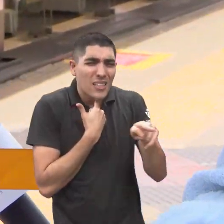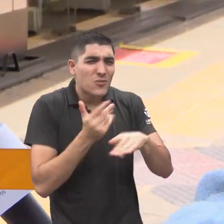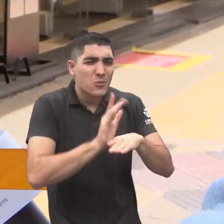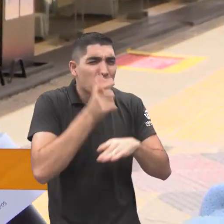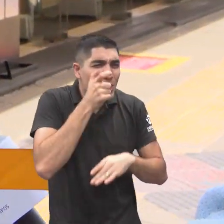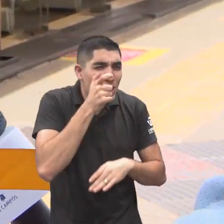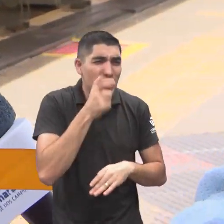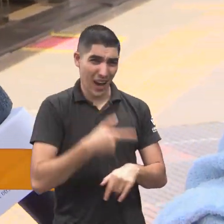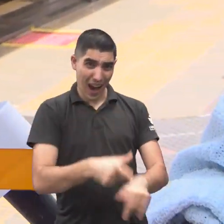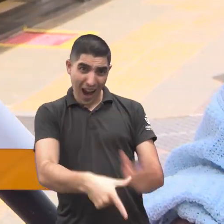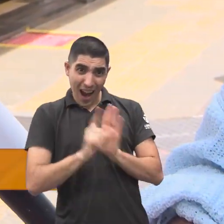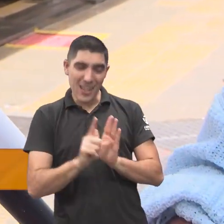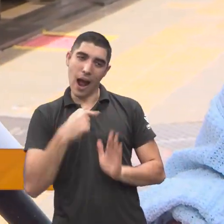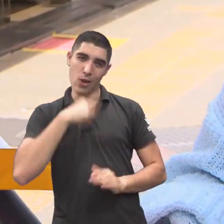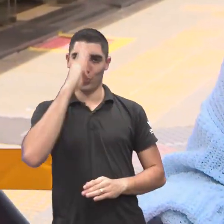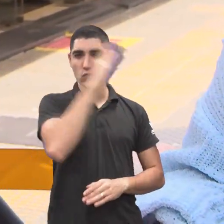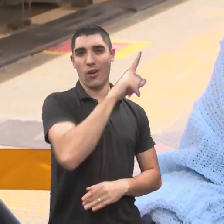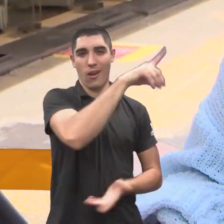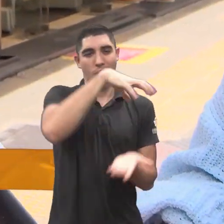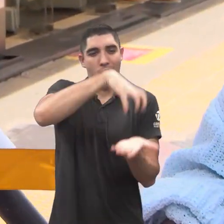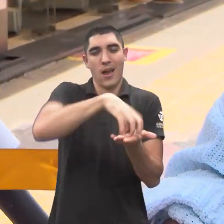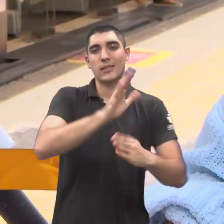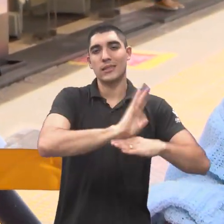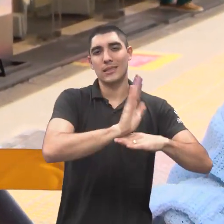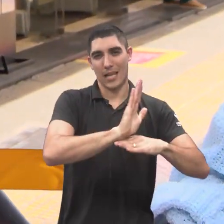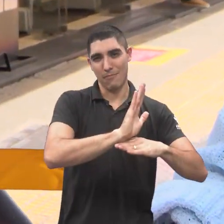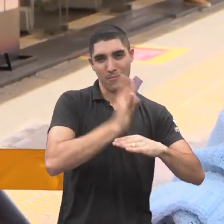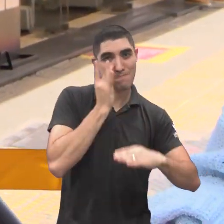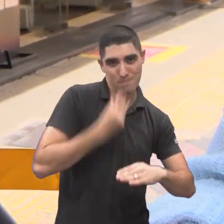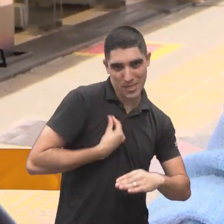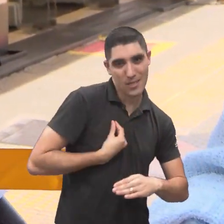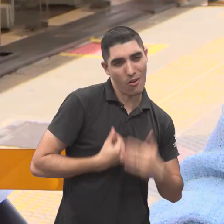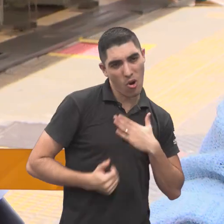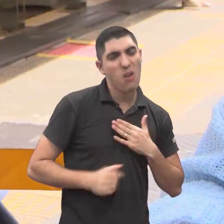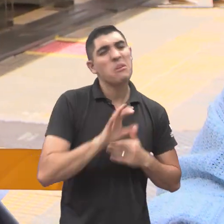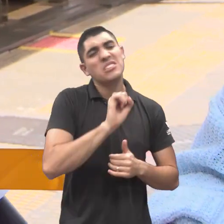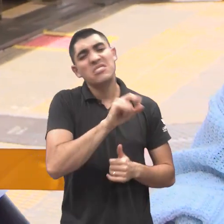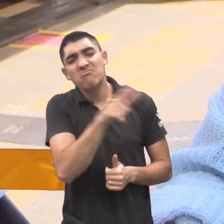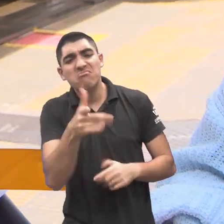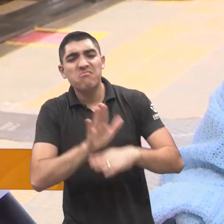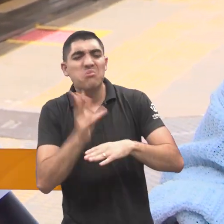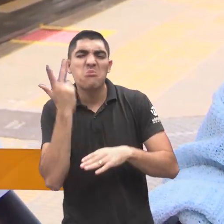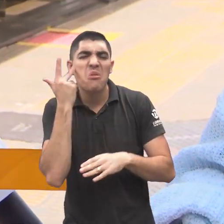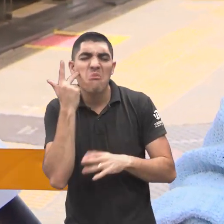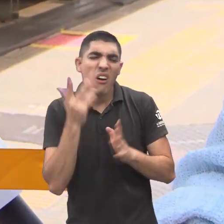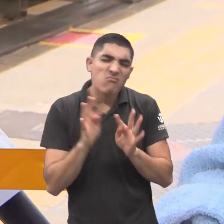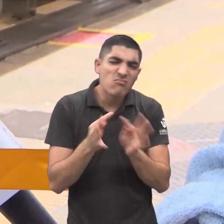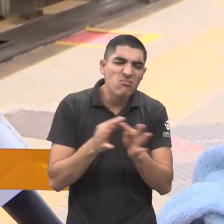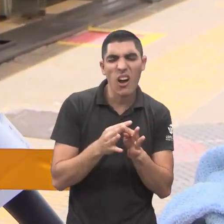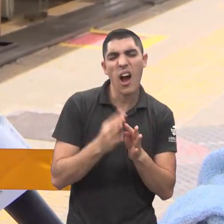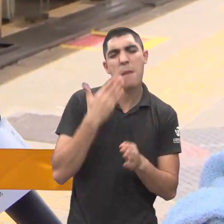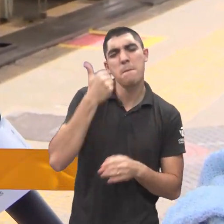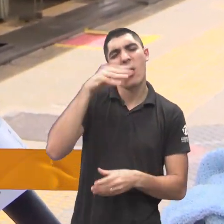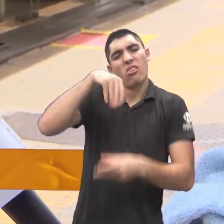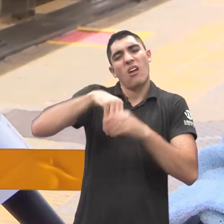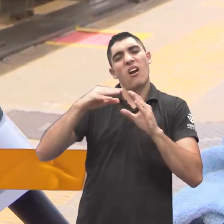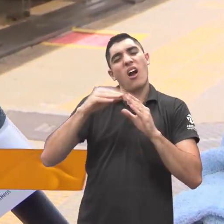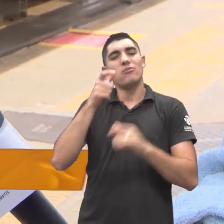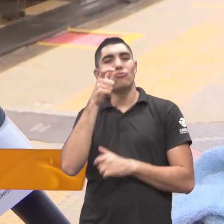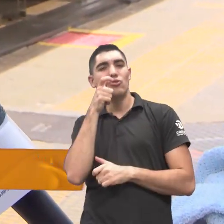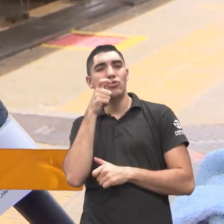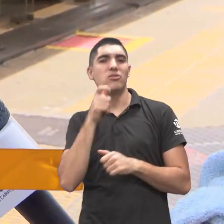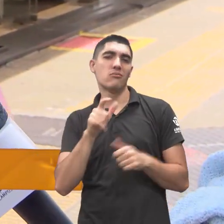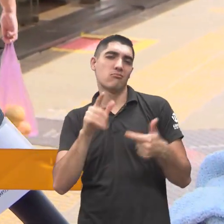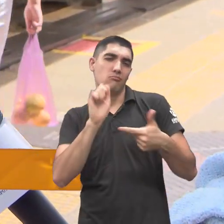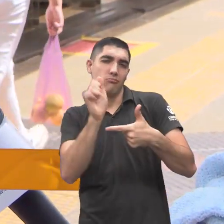Se a gente quiser assistir muito filme mesmo, a gente acaba indo pro cinema. A gente gosta bastante. Mas se não for um filme assim muito atrativo,